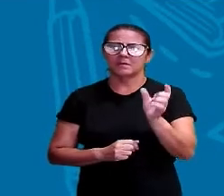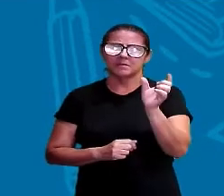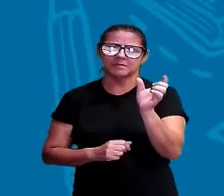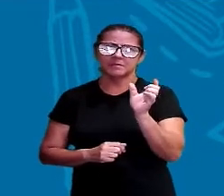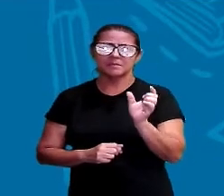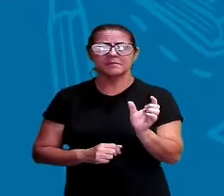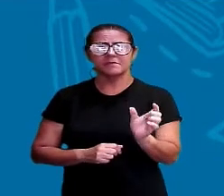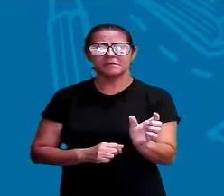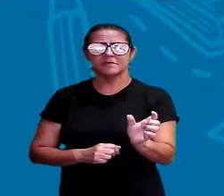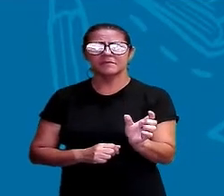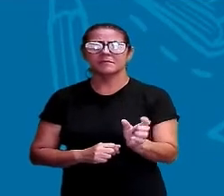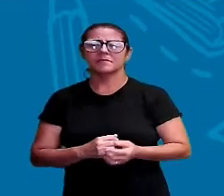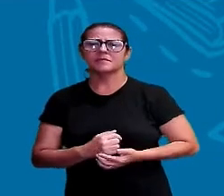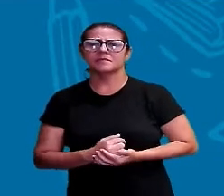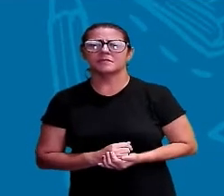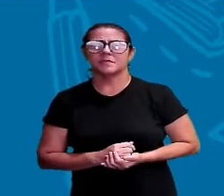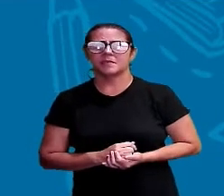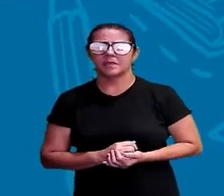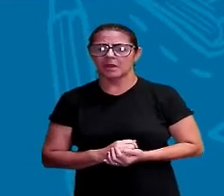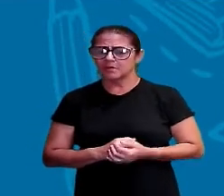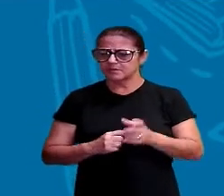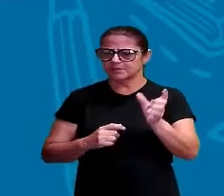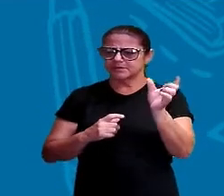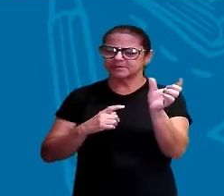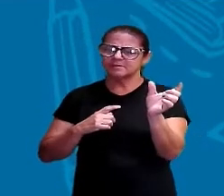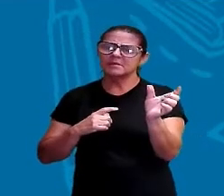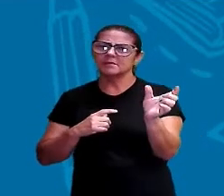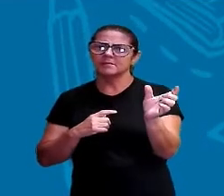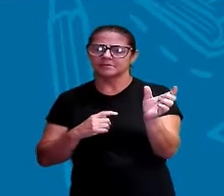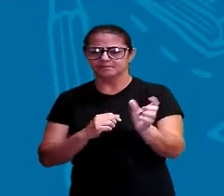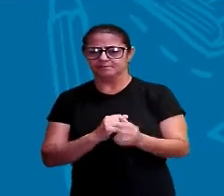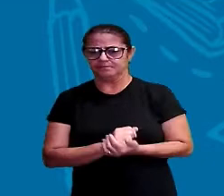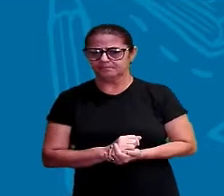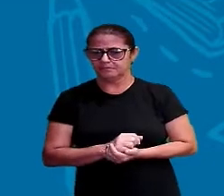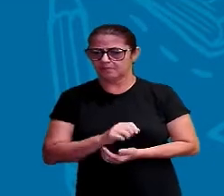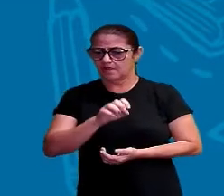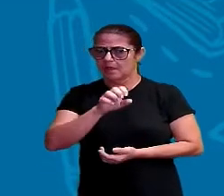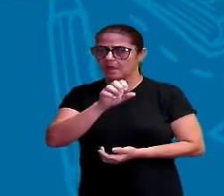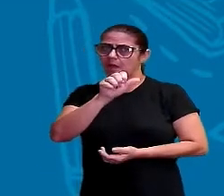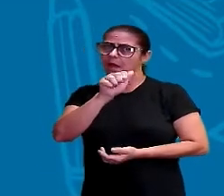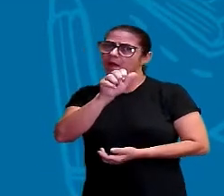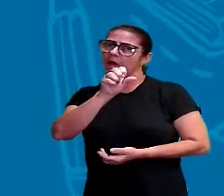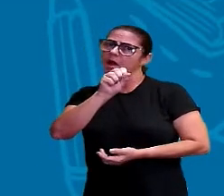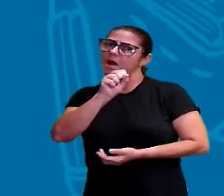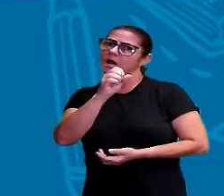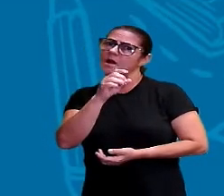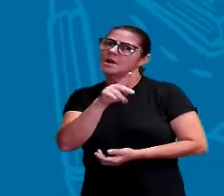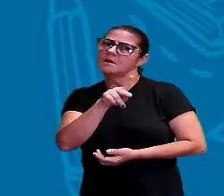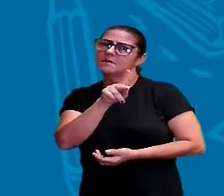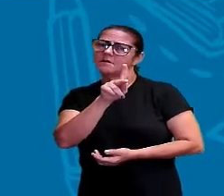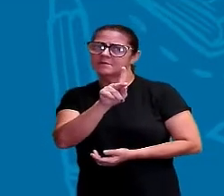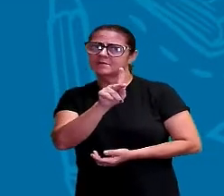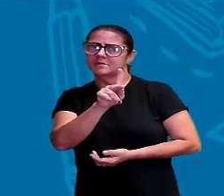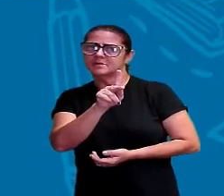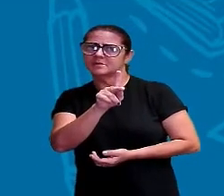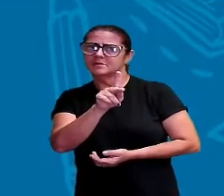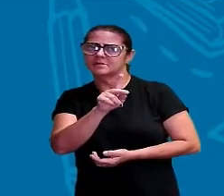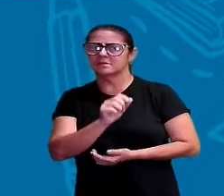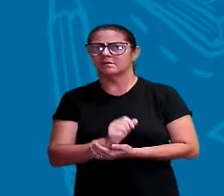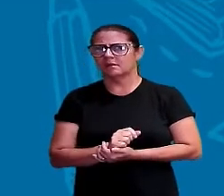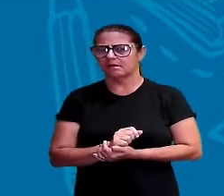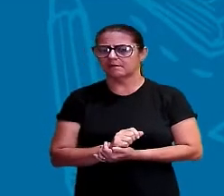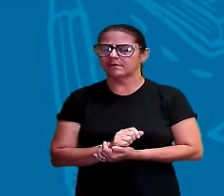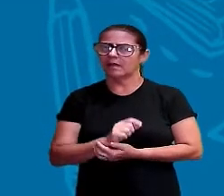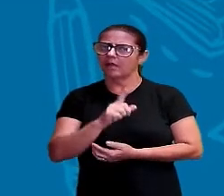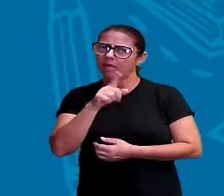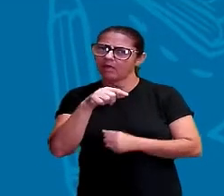abaixo. Ó, no primeiro quadrinho branco eu tenho ask. Ask, que a princípio, sozinho lá, é